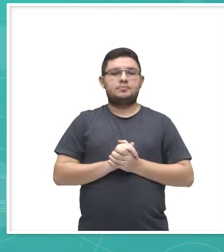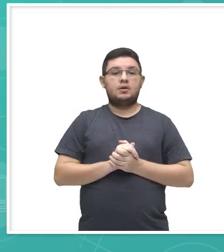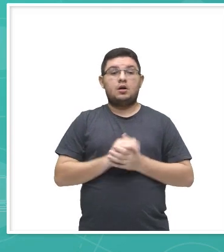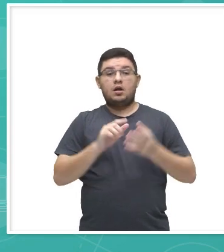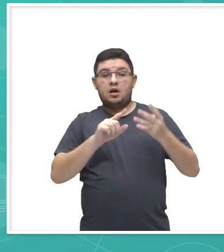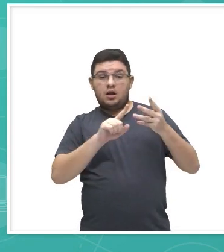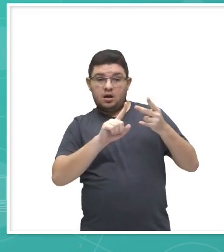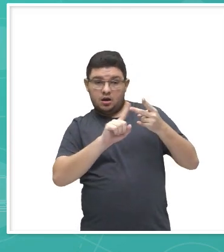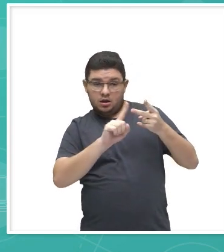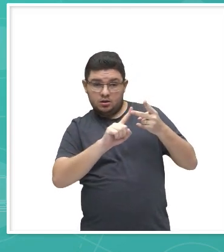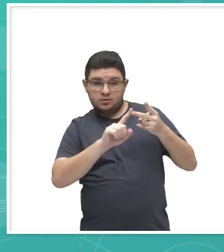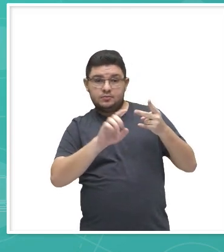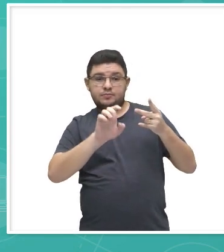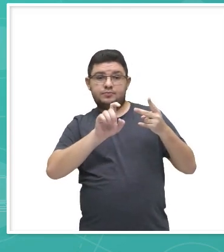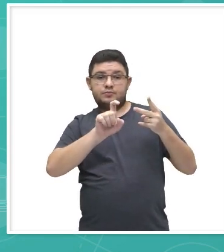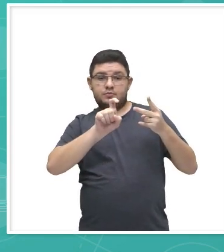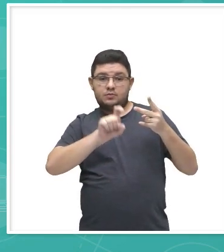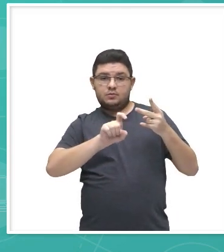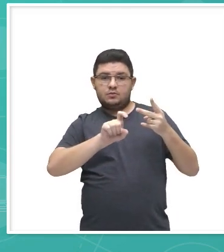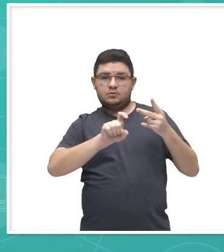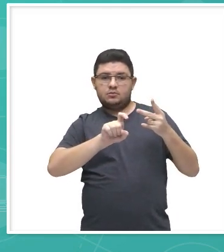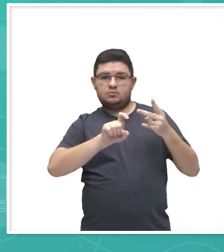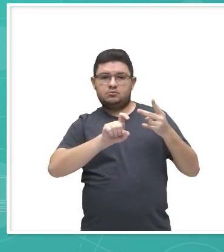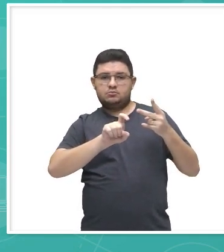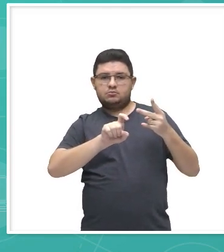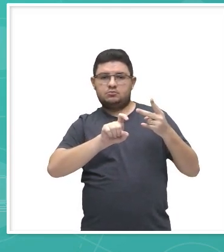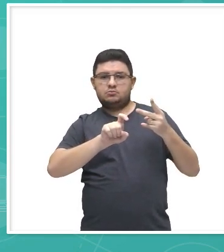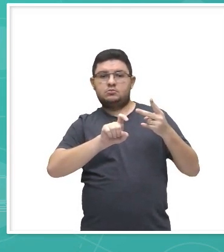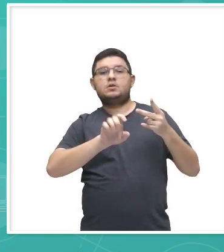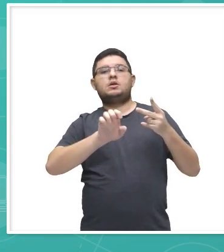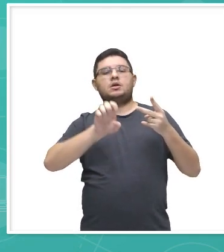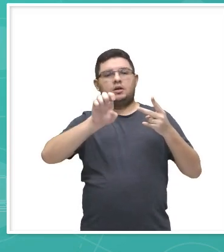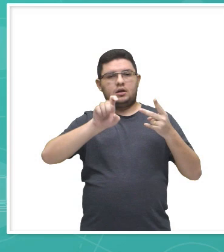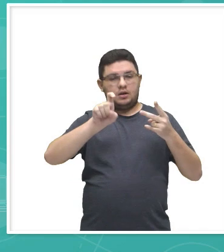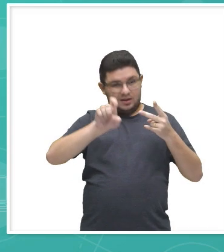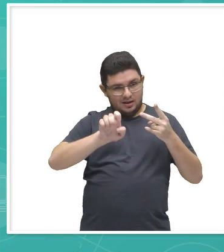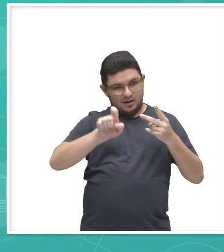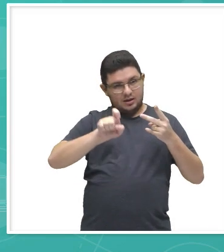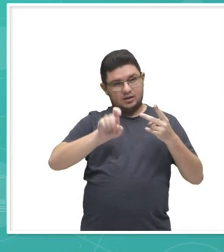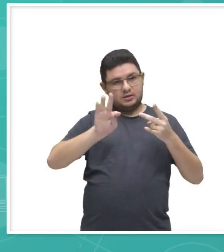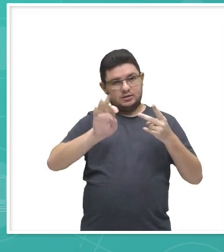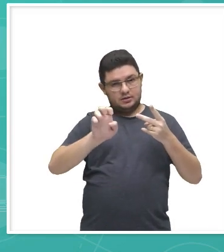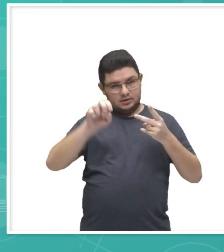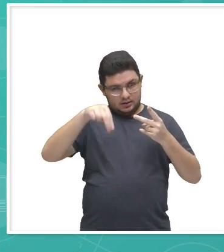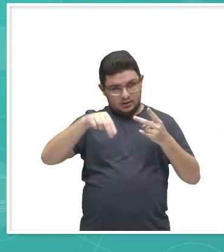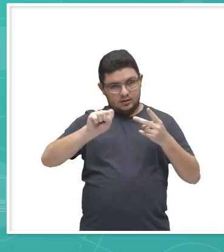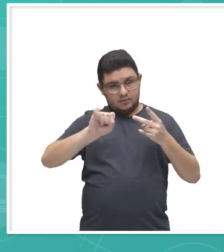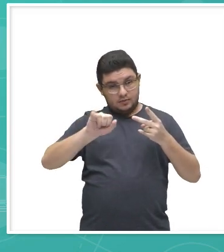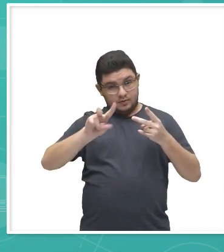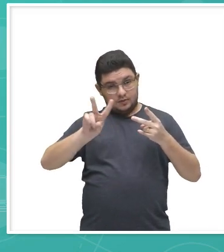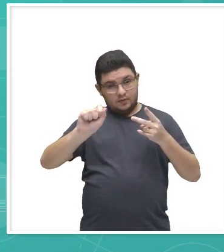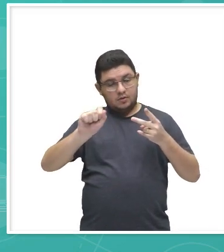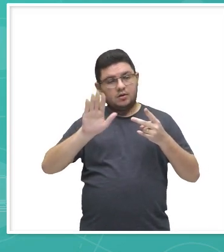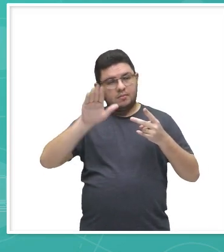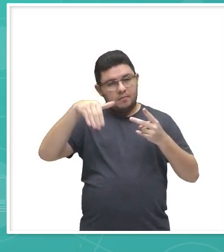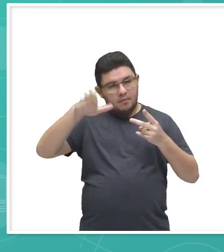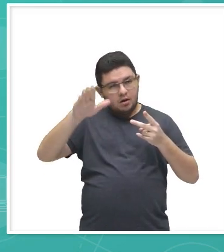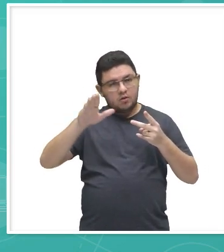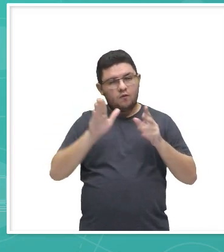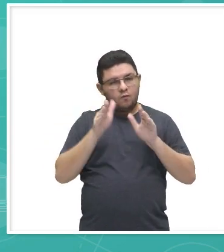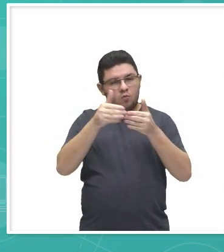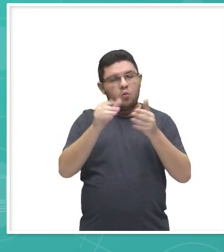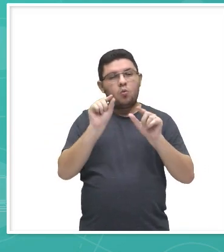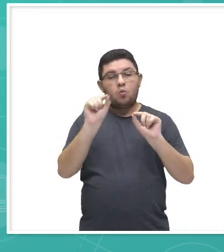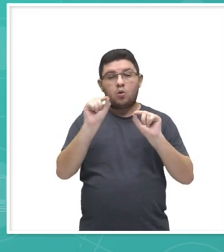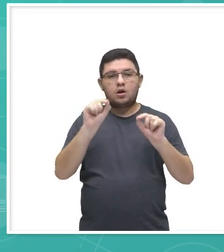ali voltada mais para o consumo interno, né. Os minifúndios que são utilizados na extensiva, e na intensiva nós vimos